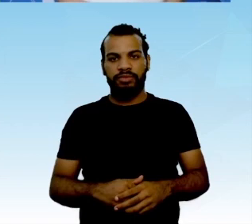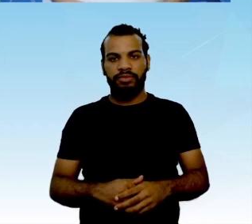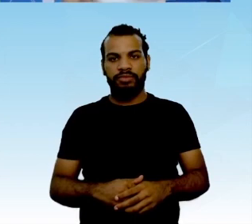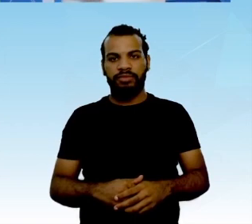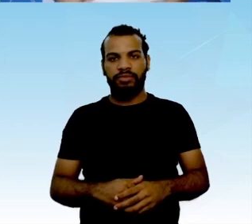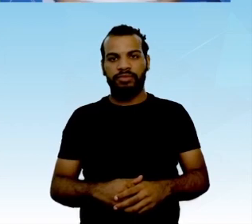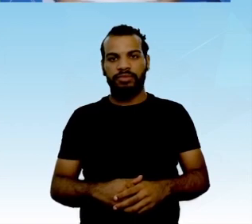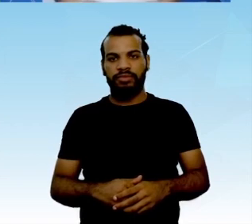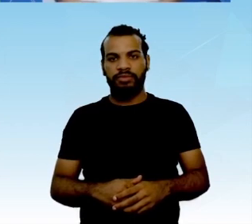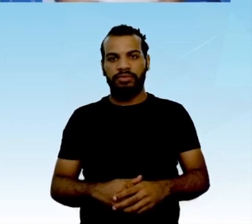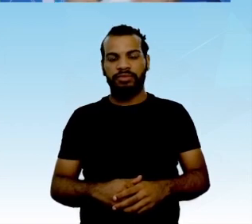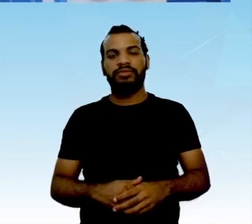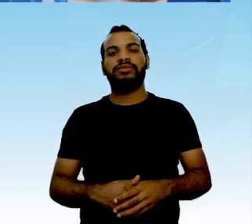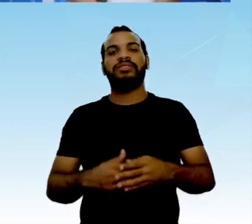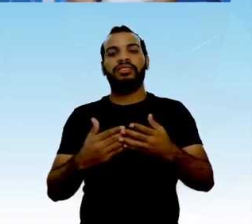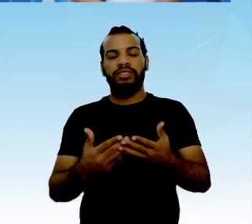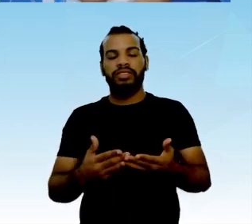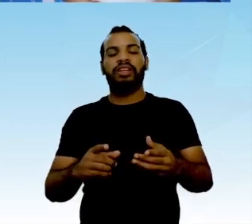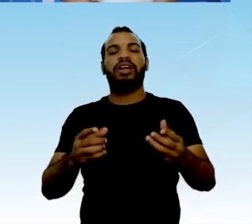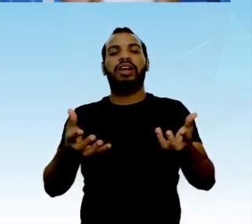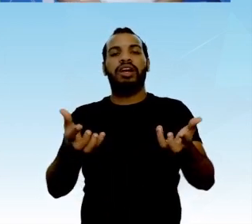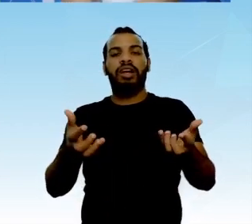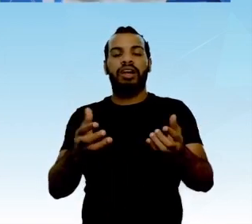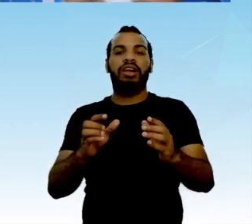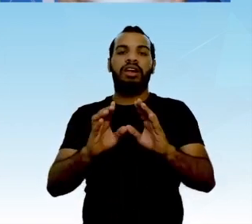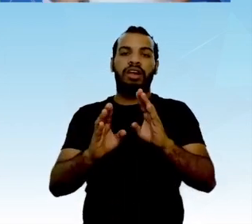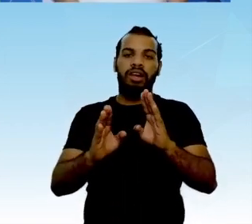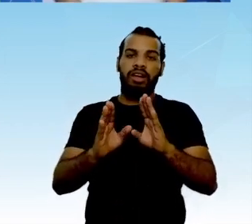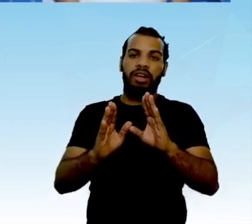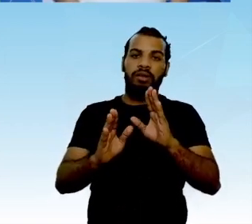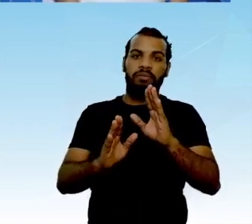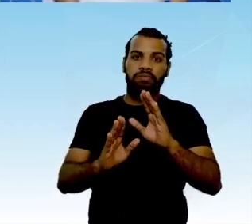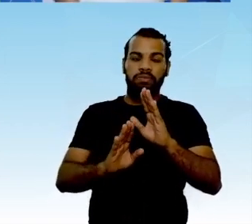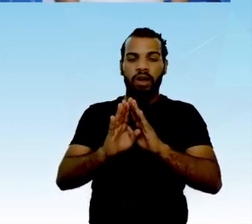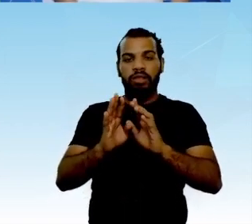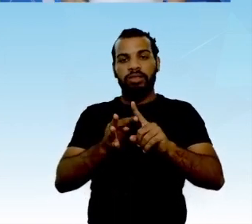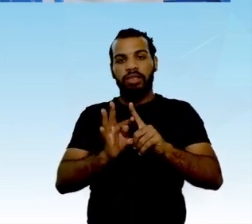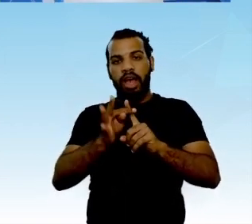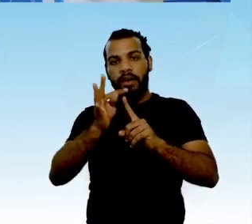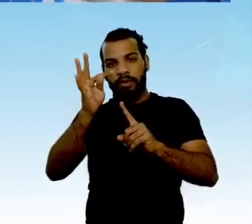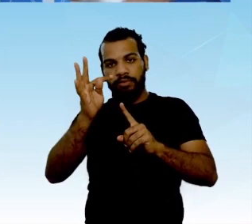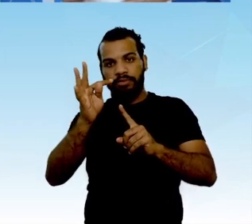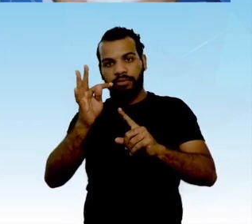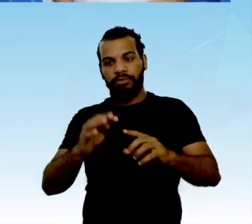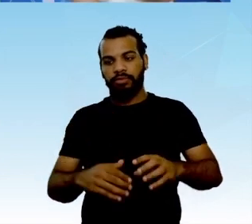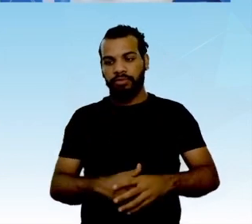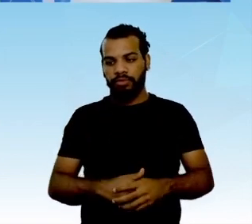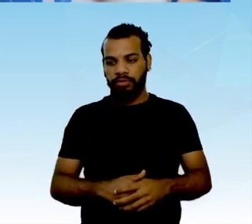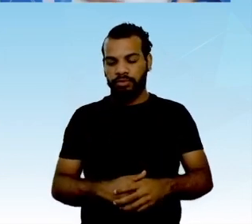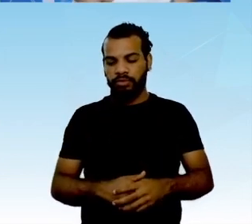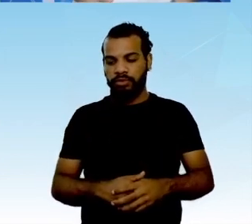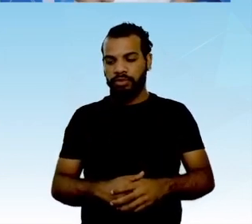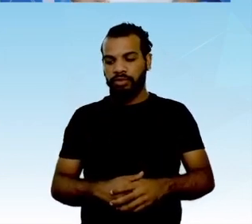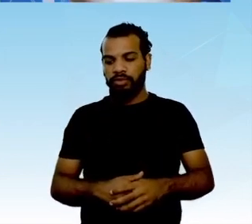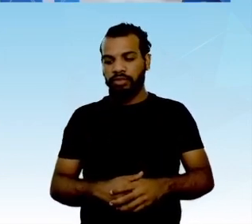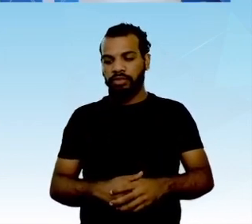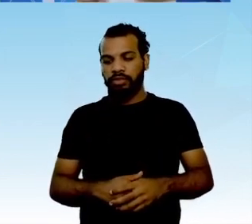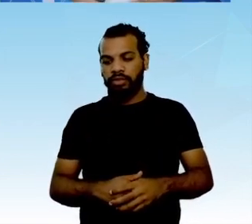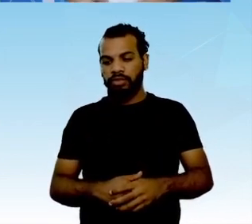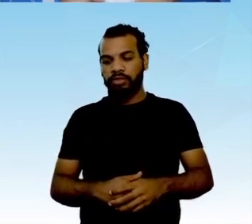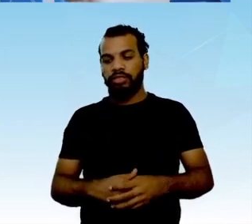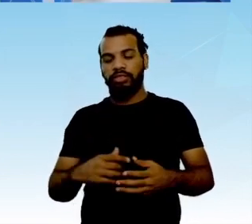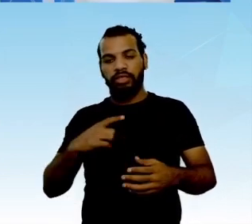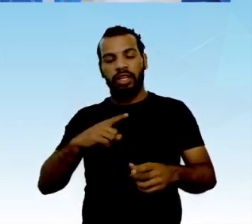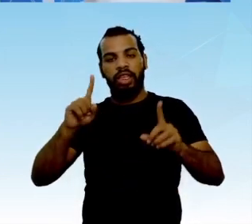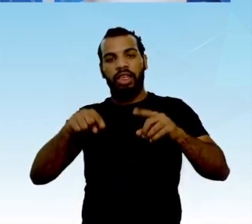para medir a grandeza termométrica, temperatura. Vamos abordar também calor.